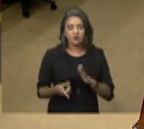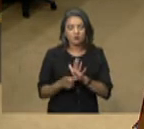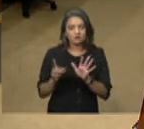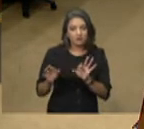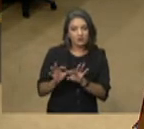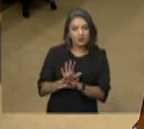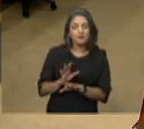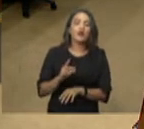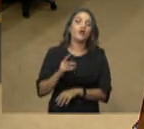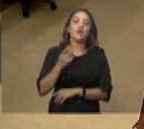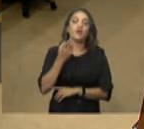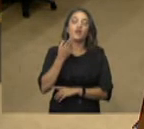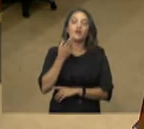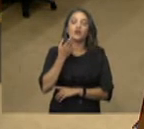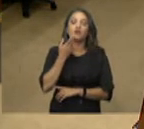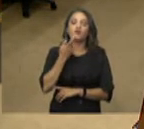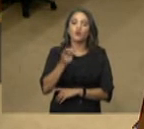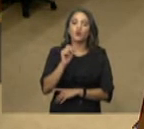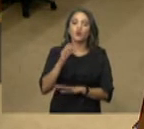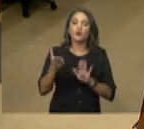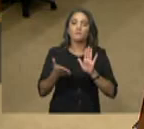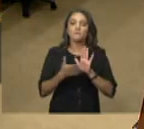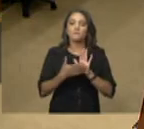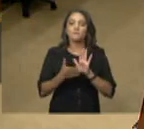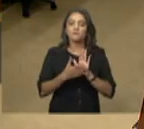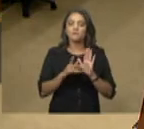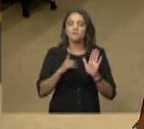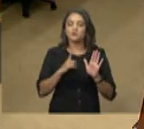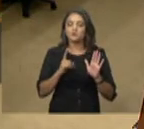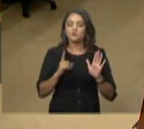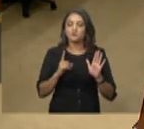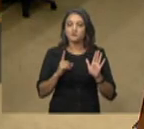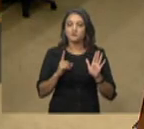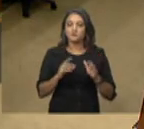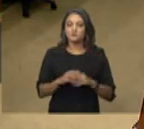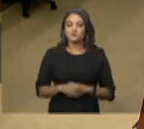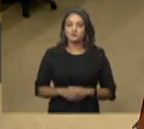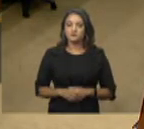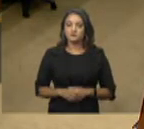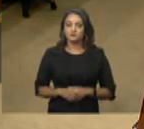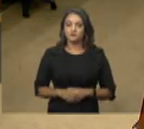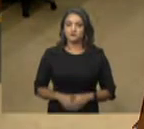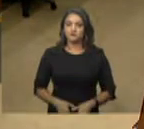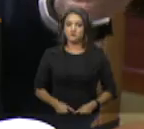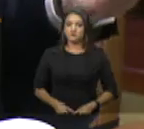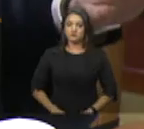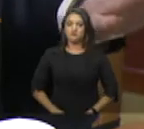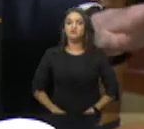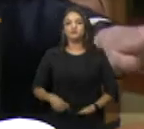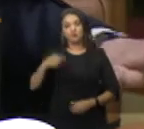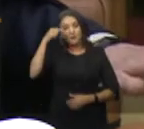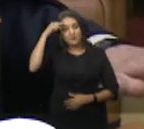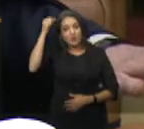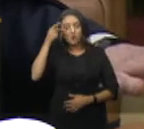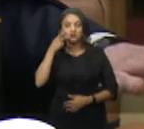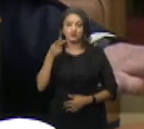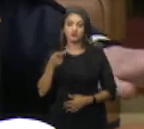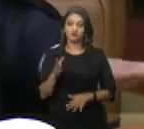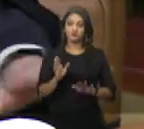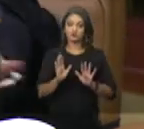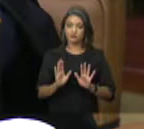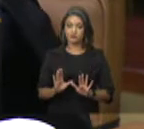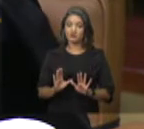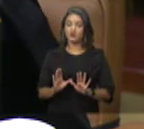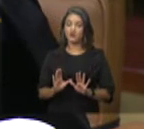excelência agora se referiu a proposição que vem da sugestão deste Barroso apenas para deixar